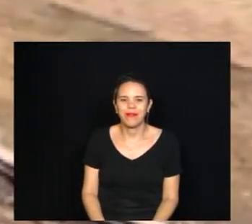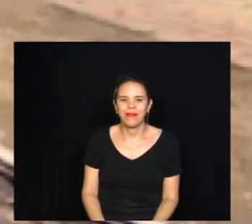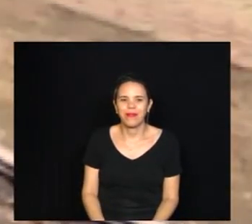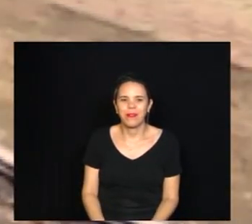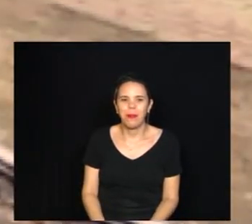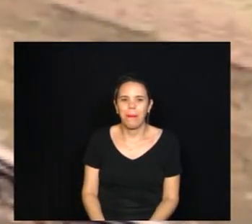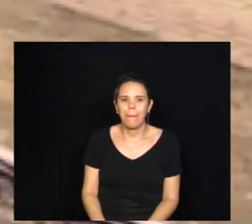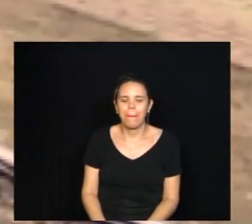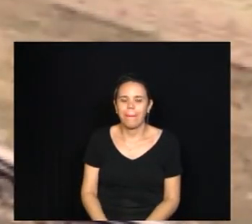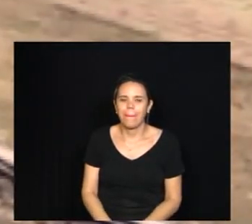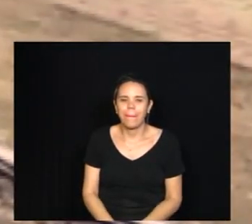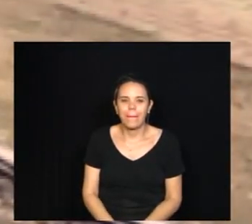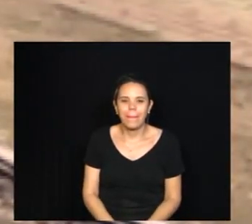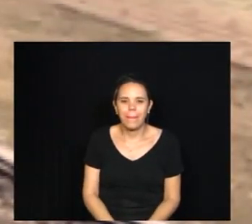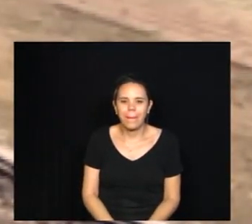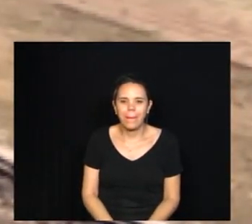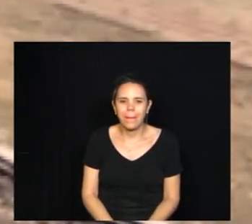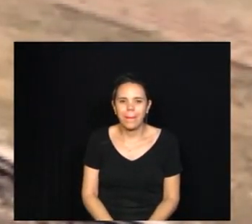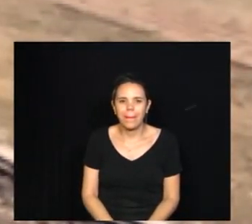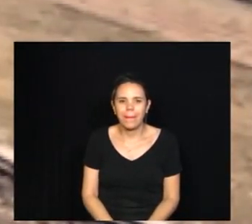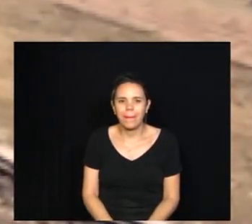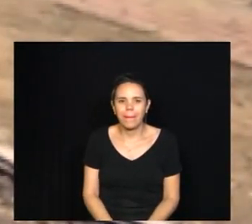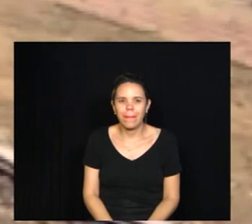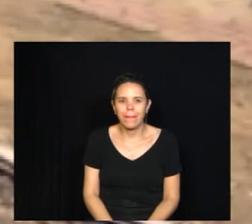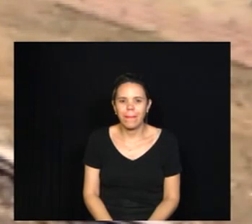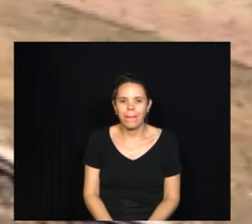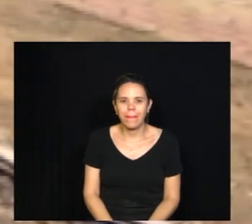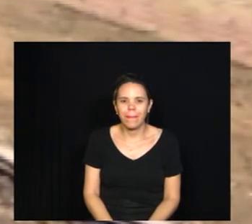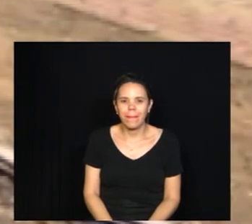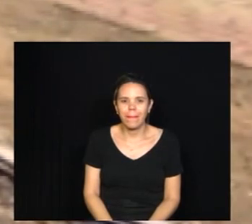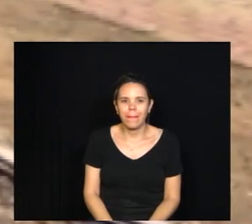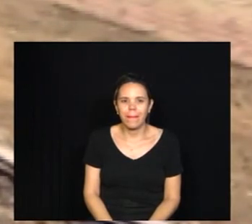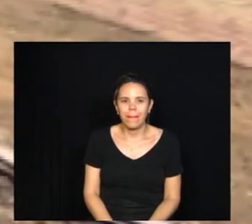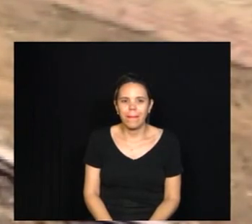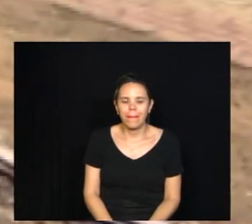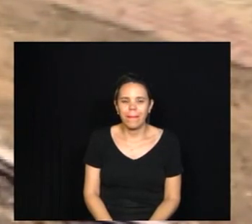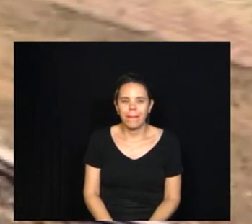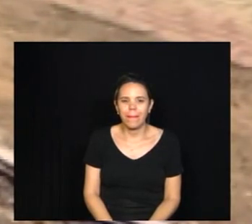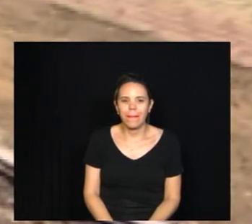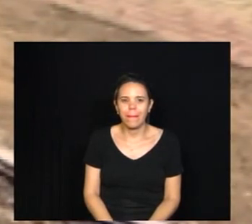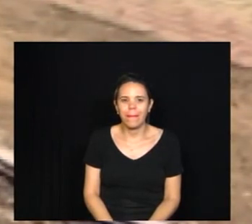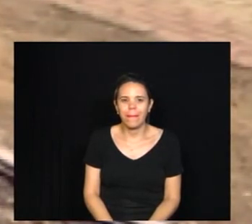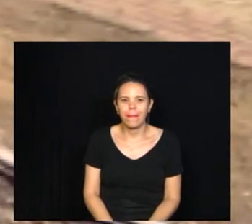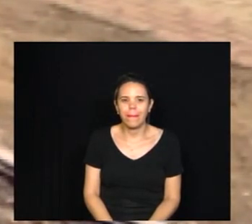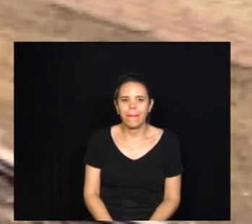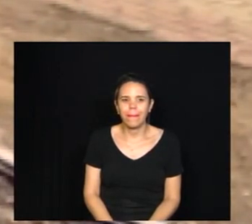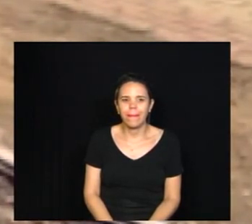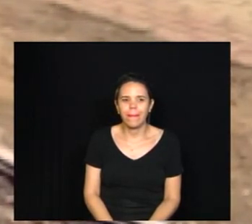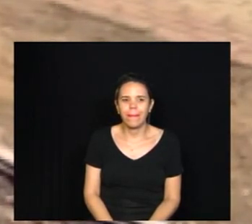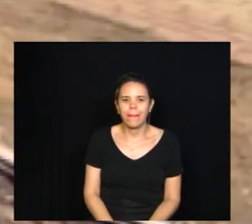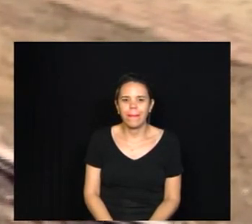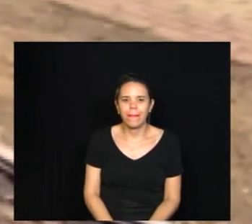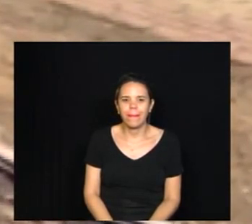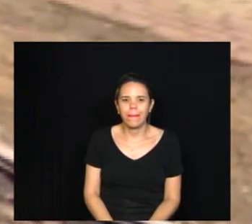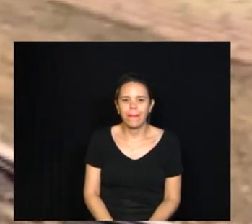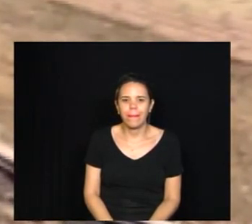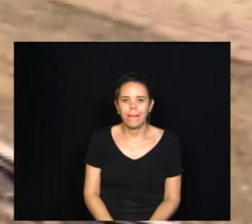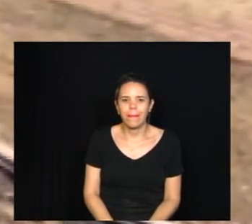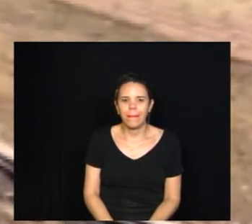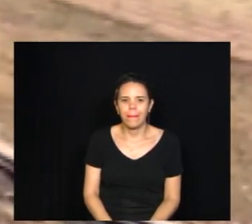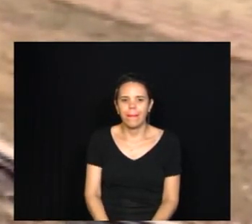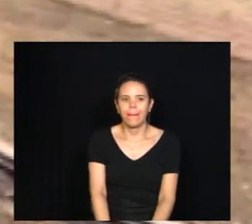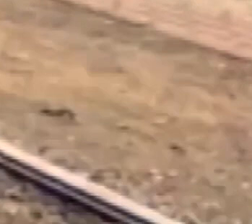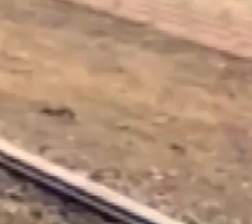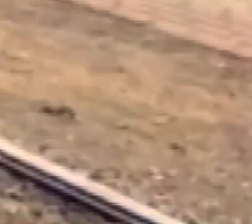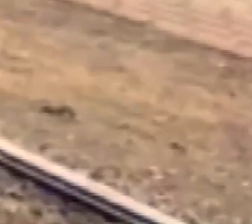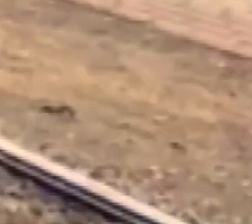Olá, tudo bem com vocês? Vocês me conhecem, sou a Mônica, presidente da ASUCAMP,